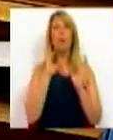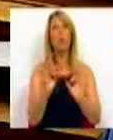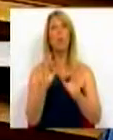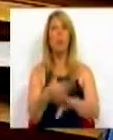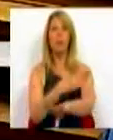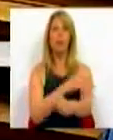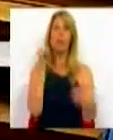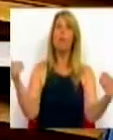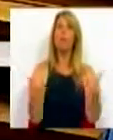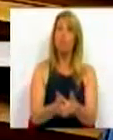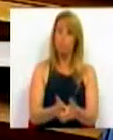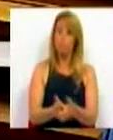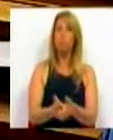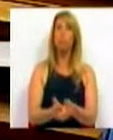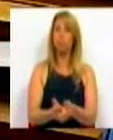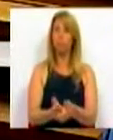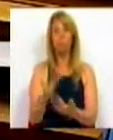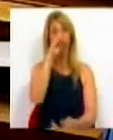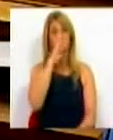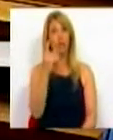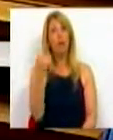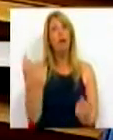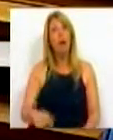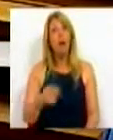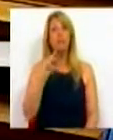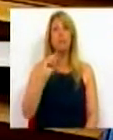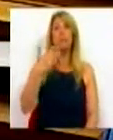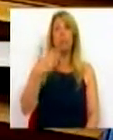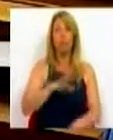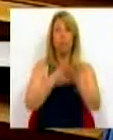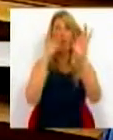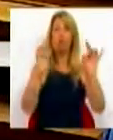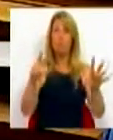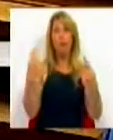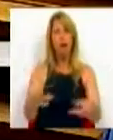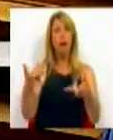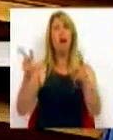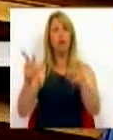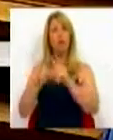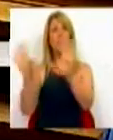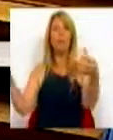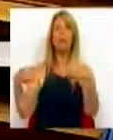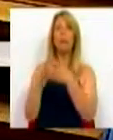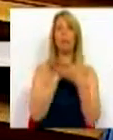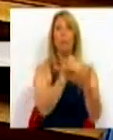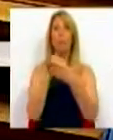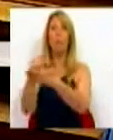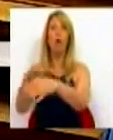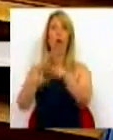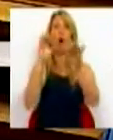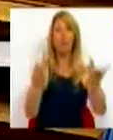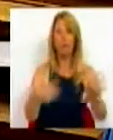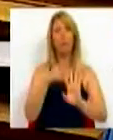paliativos. Atualmente, relembre-se, existem 31 hospitais que dispõem de equipas intra-hospitalares de suporte em cuidados